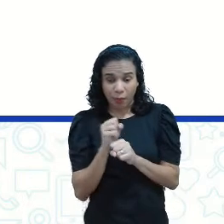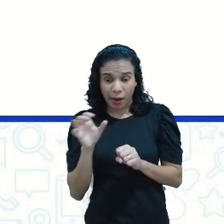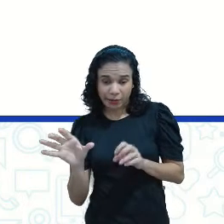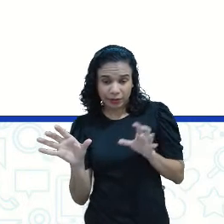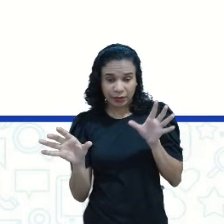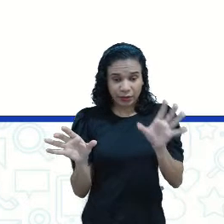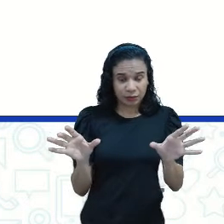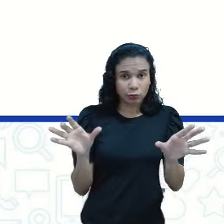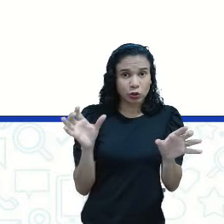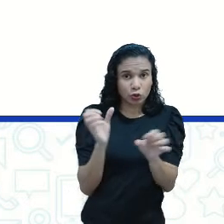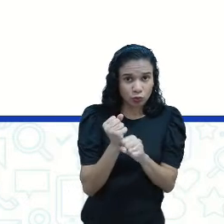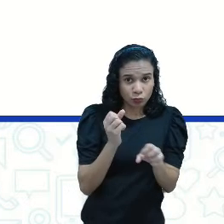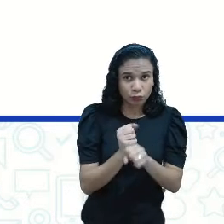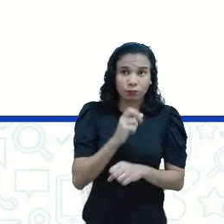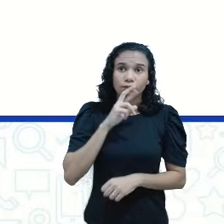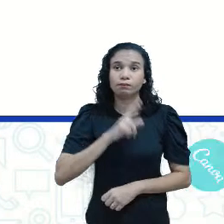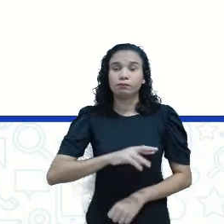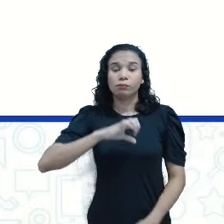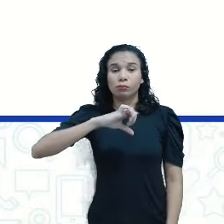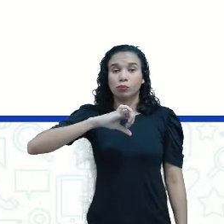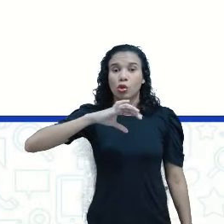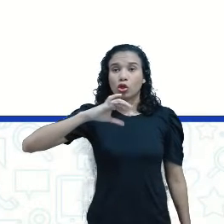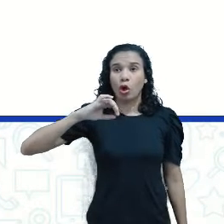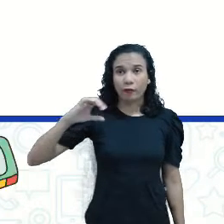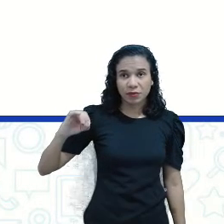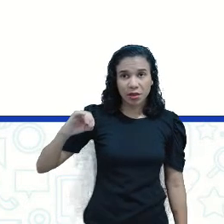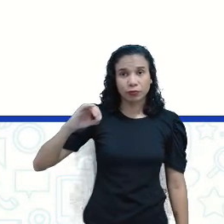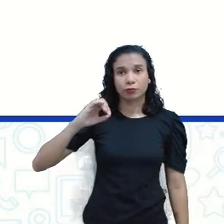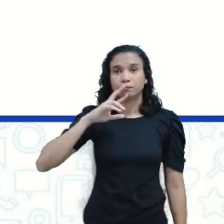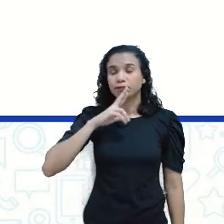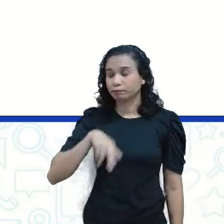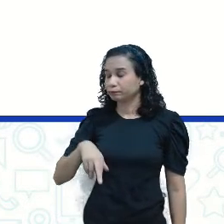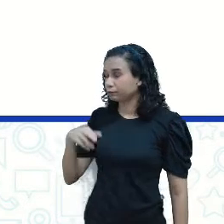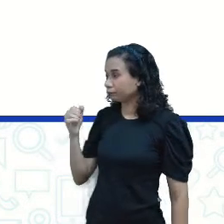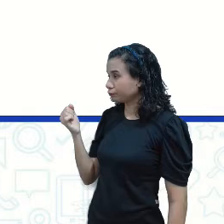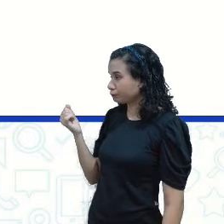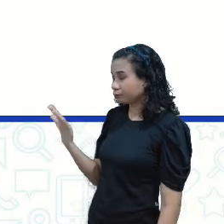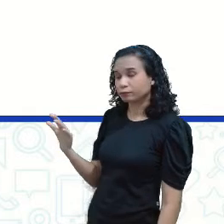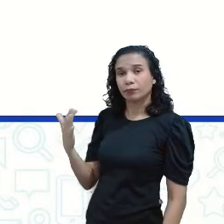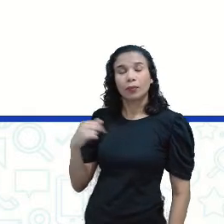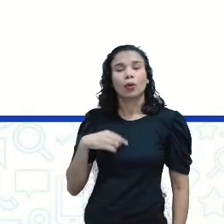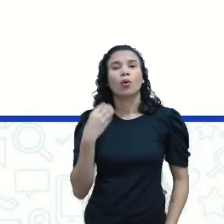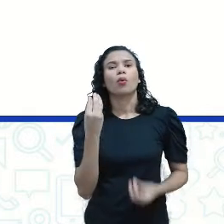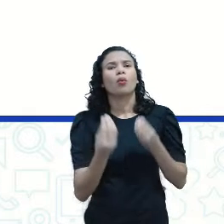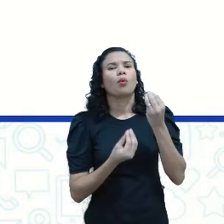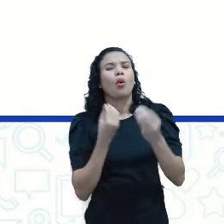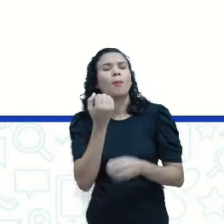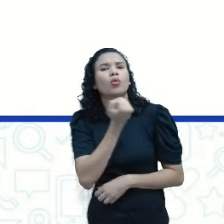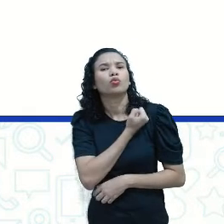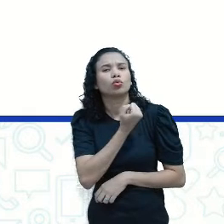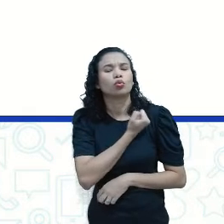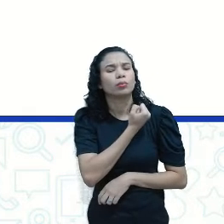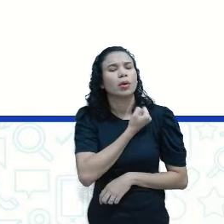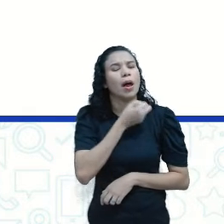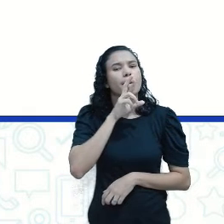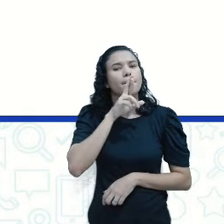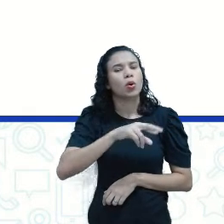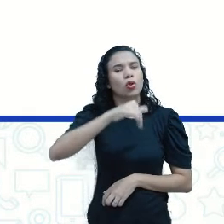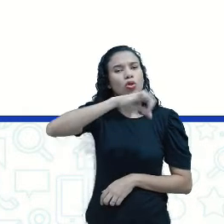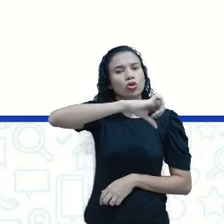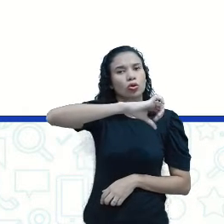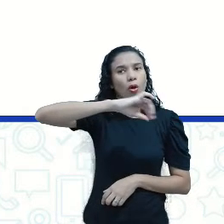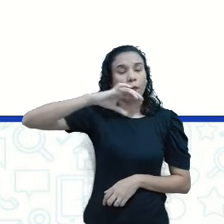576 mais 324, dá 900. Então, x ao quadrado igual a 900. E qual é o número que ao quadrado dá igual a